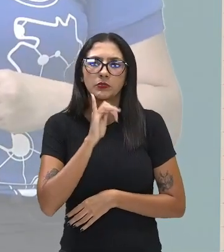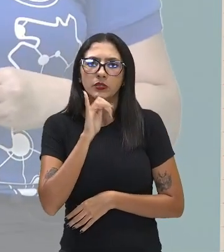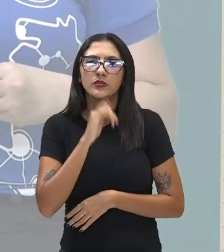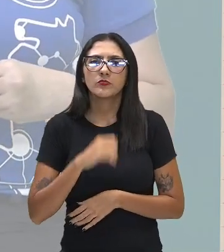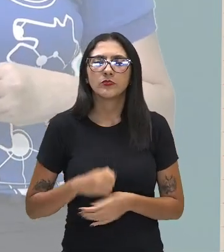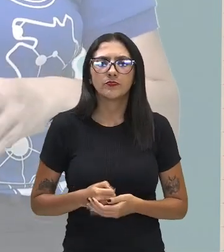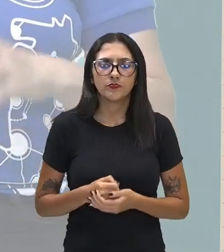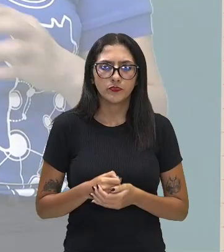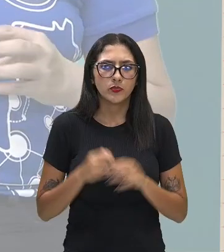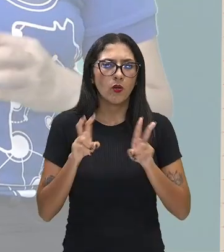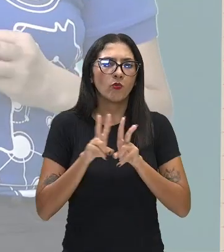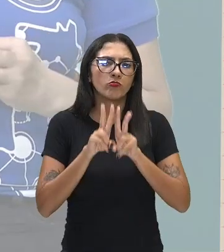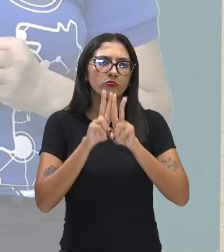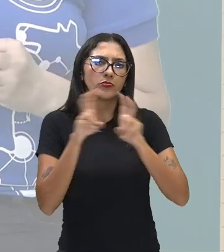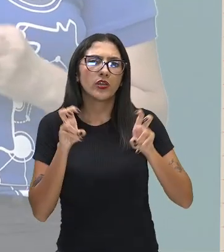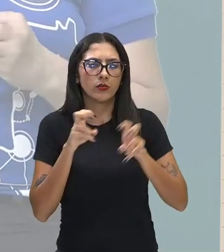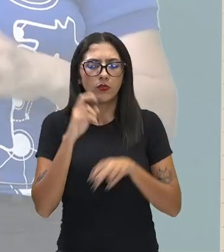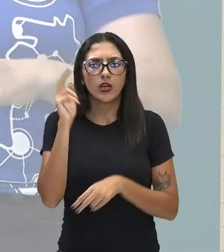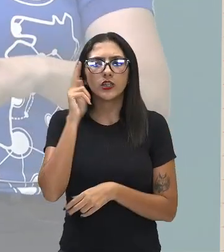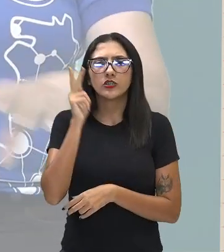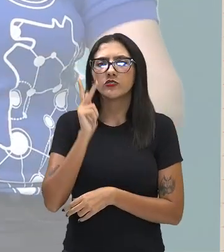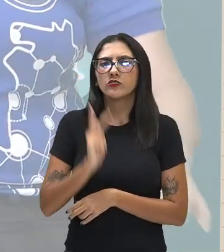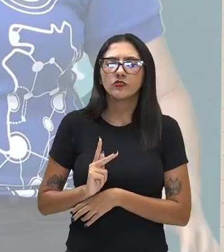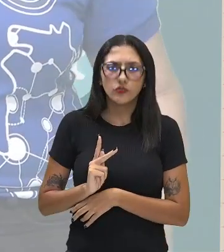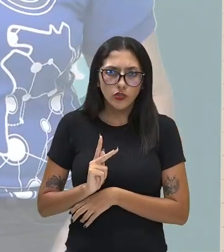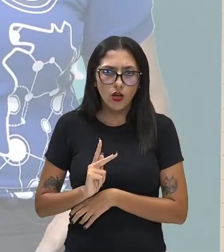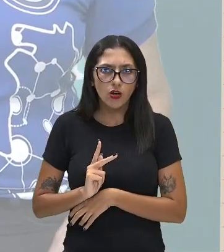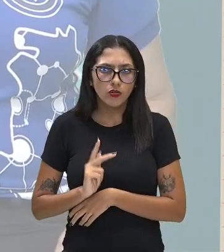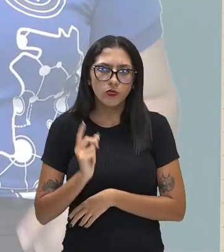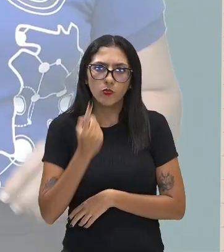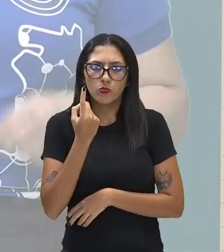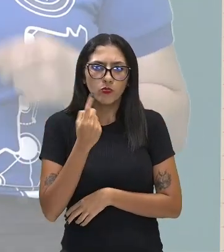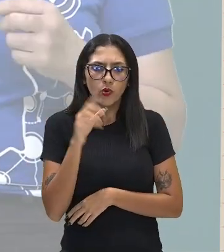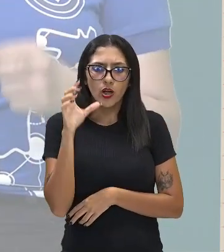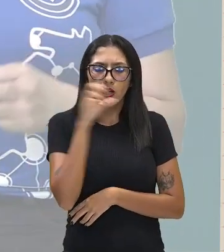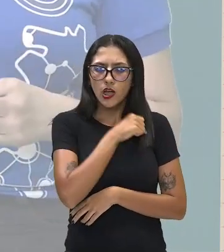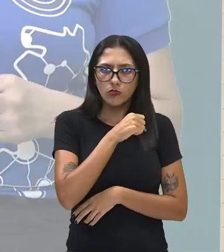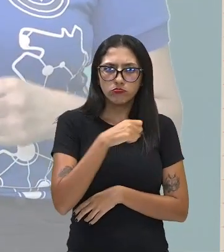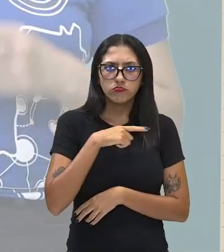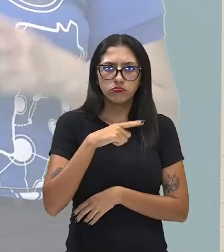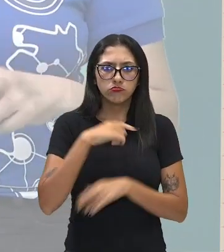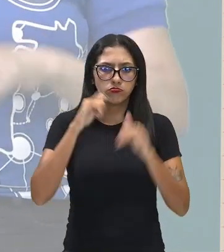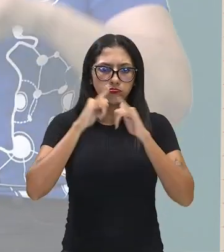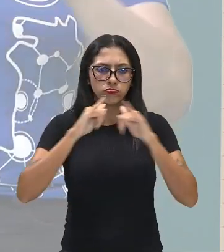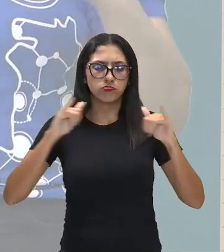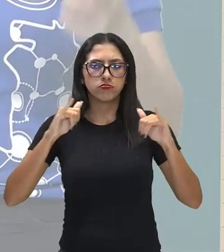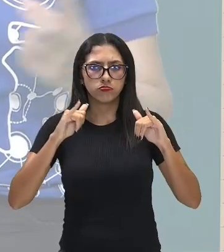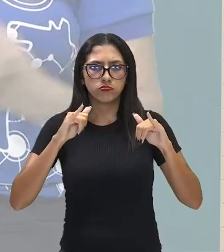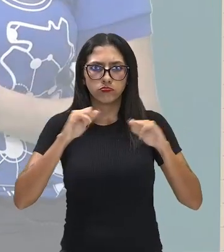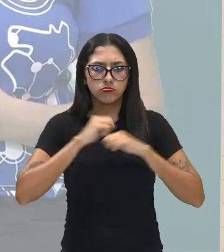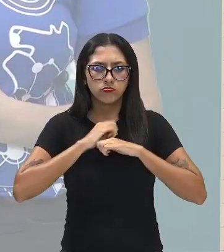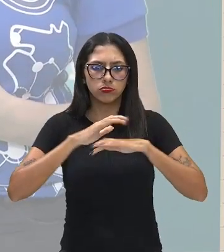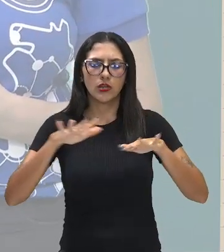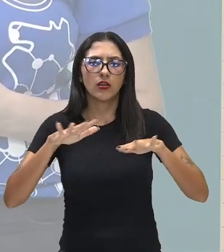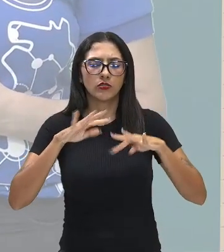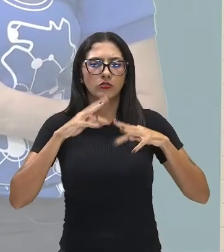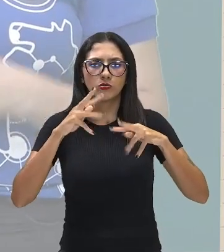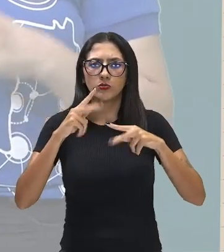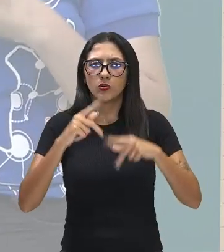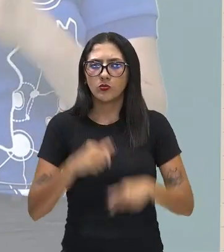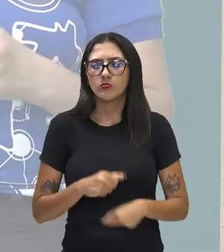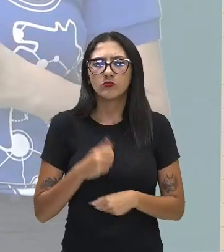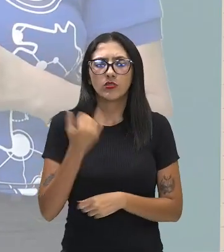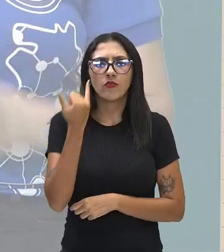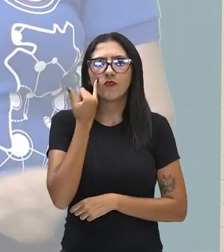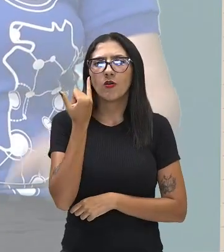sobre uma historinha só, vou ter aquele público para isso. Mas se eu vou fazer uma palestra, é claro que vou ter um